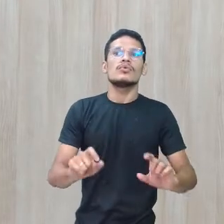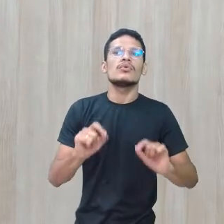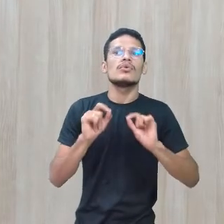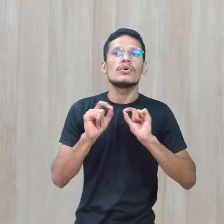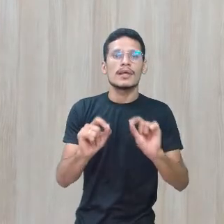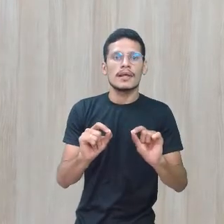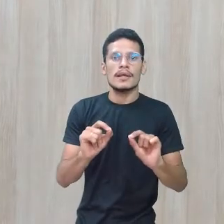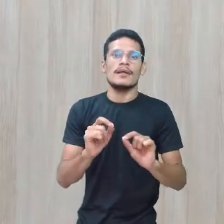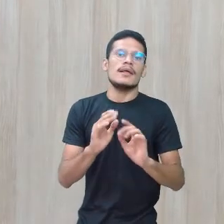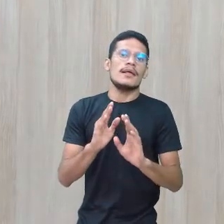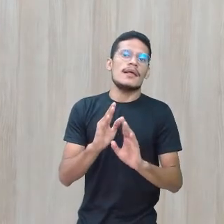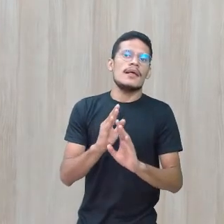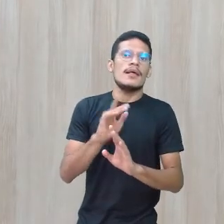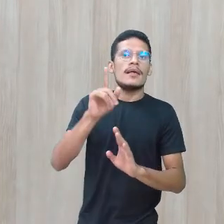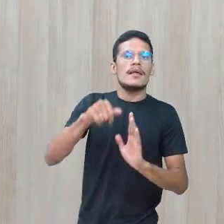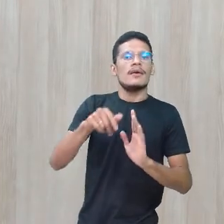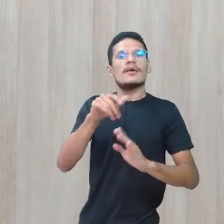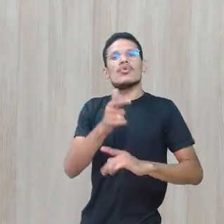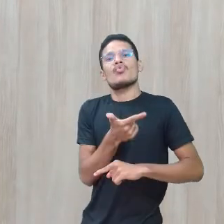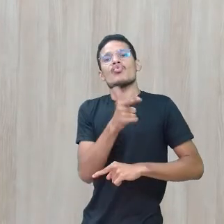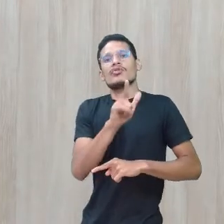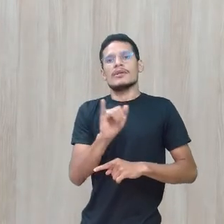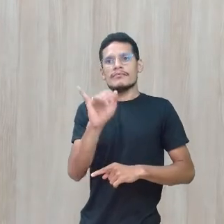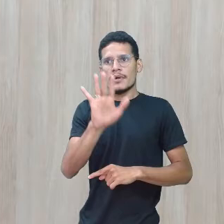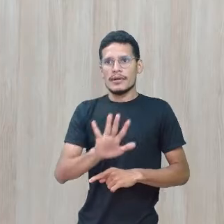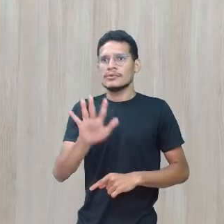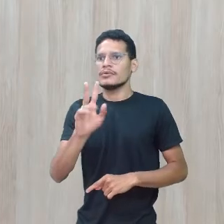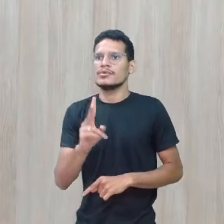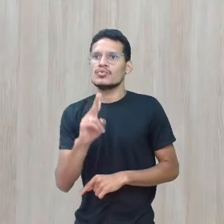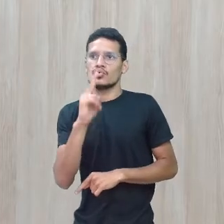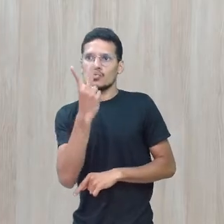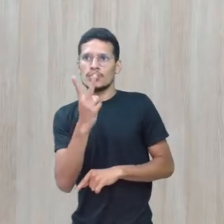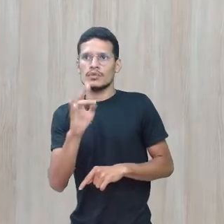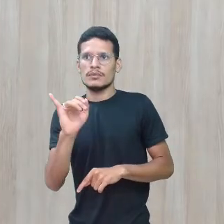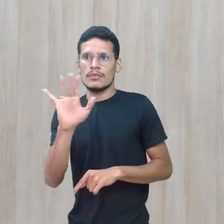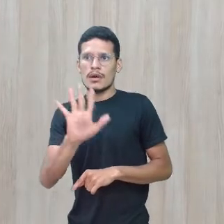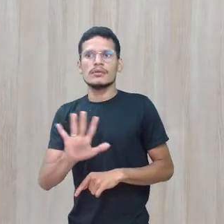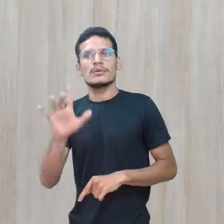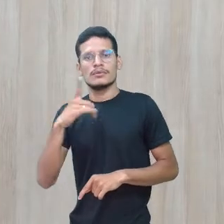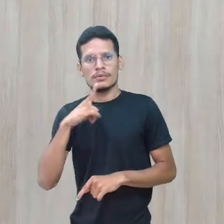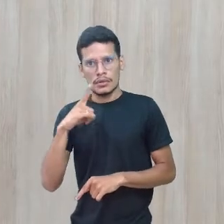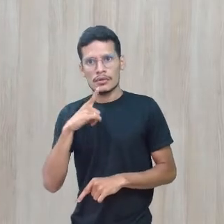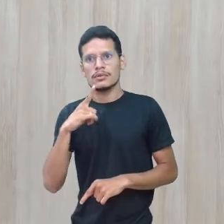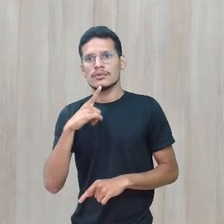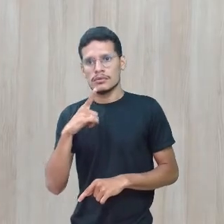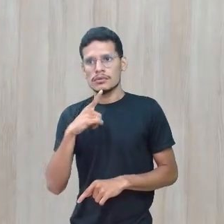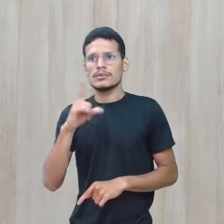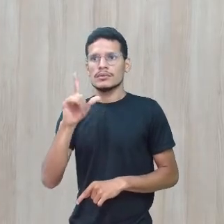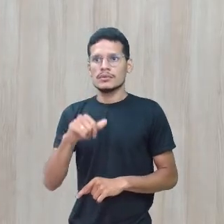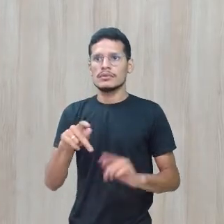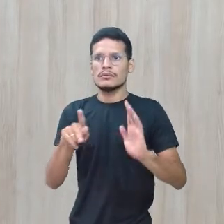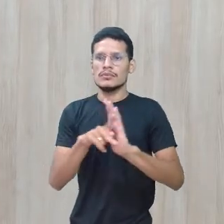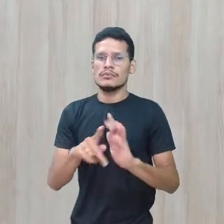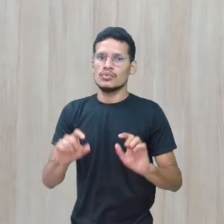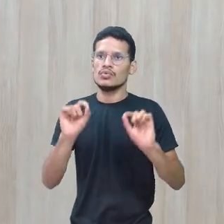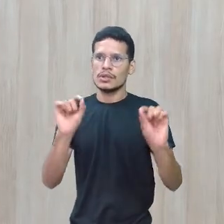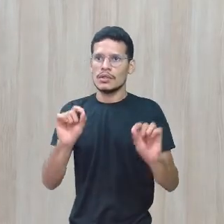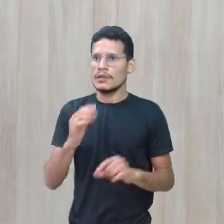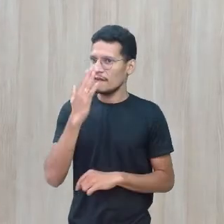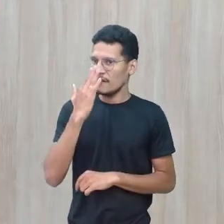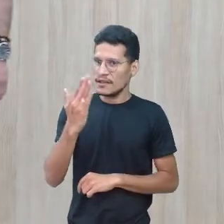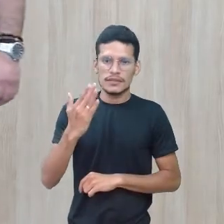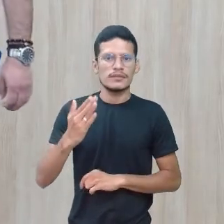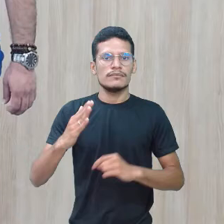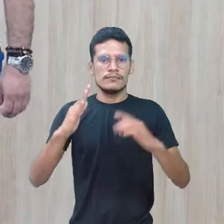parte daqui do canto, certo? Aqui do canto direito, né, da primeira imagem, ela é exatamente aqui, ó, parte da frente